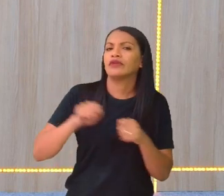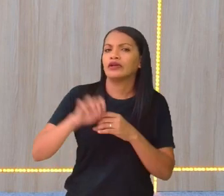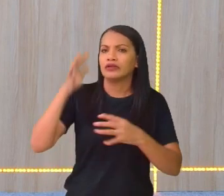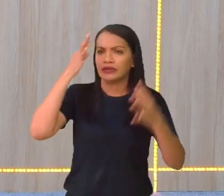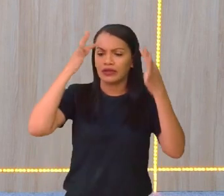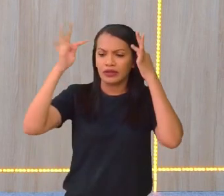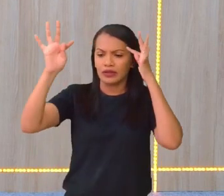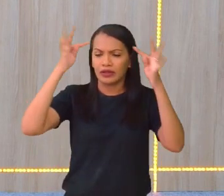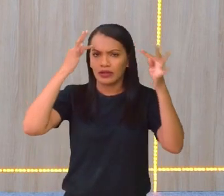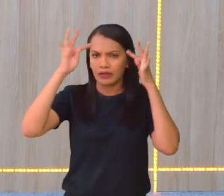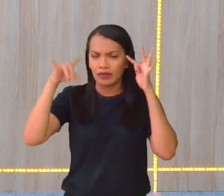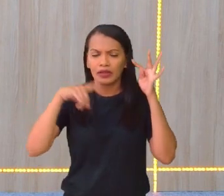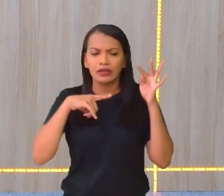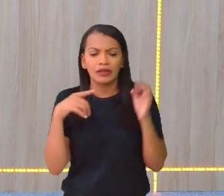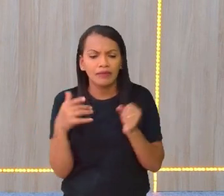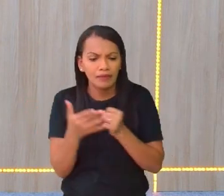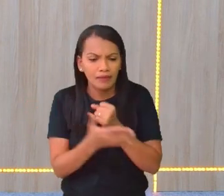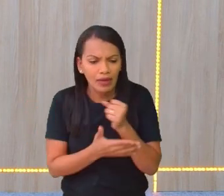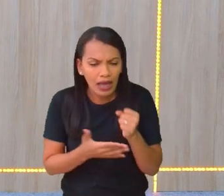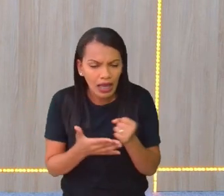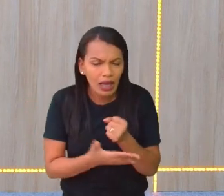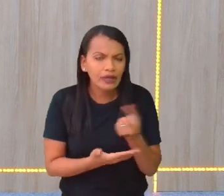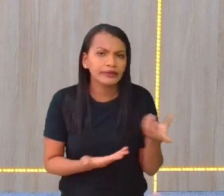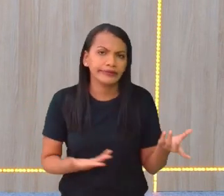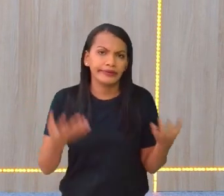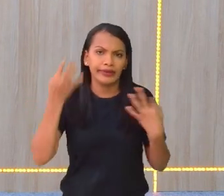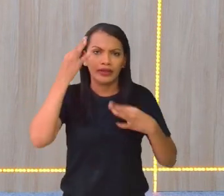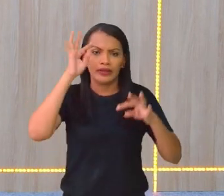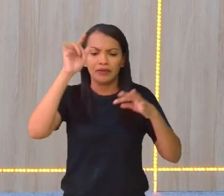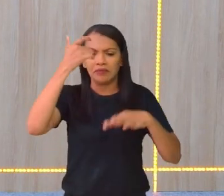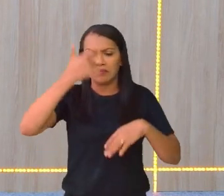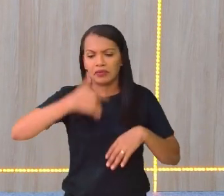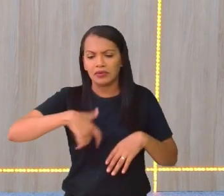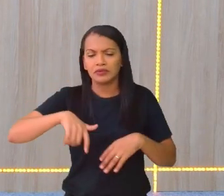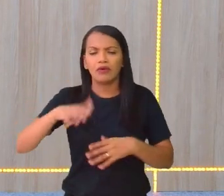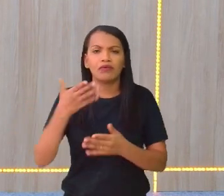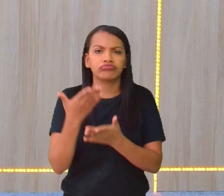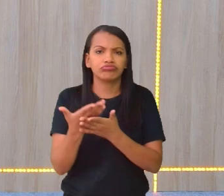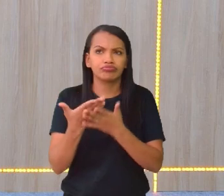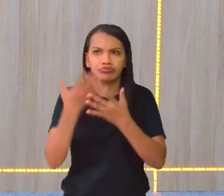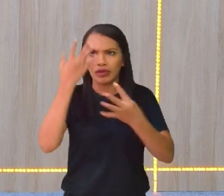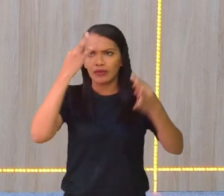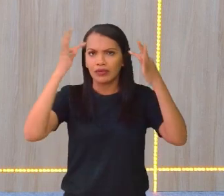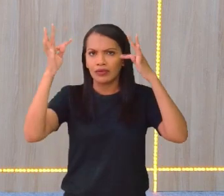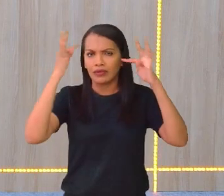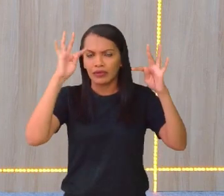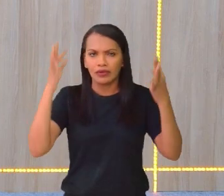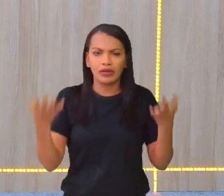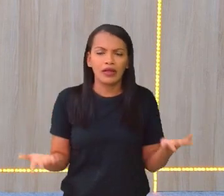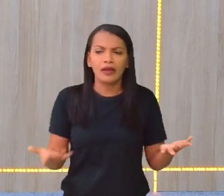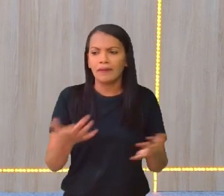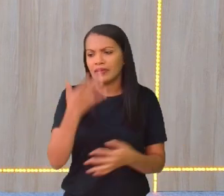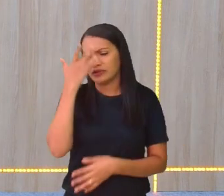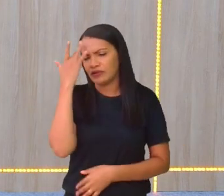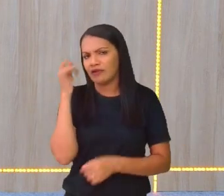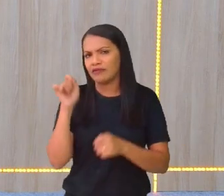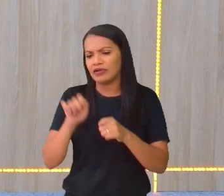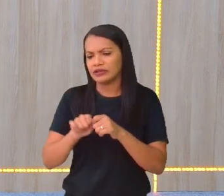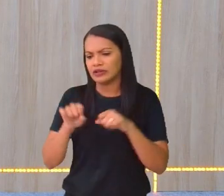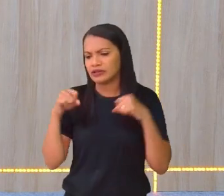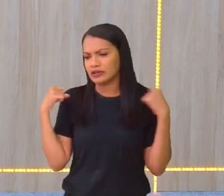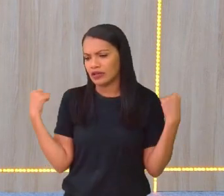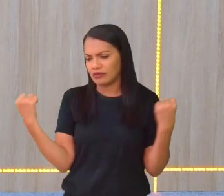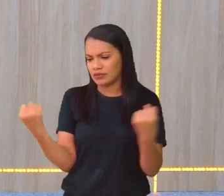que embasam, que traz para a gente essa fundamentação. Então, ninguém vai palestrar, fazer um